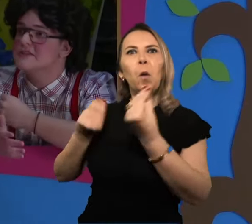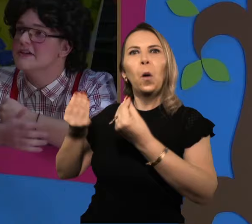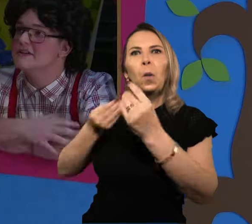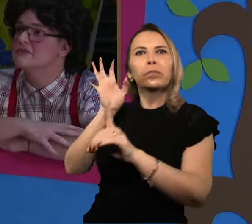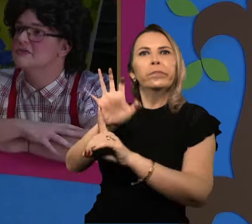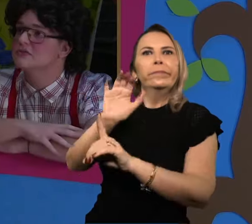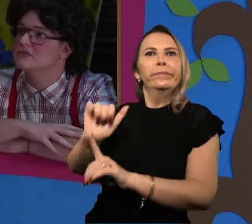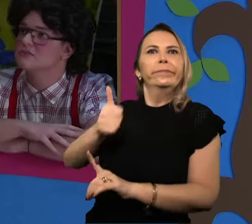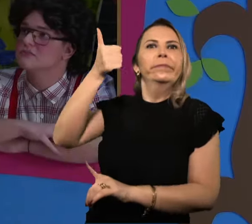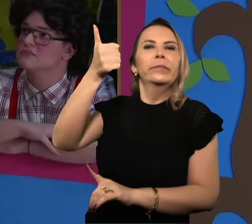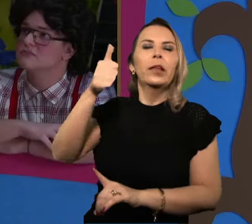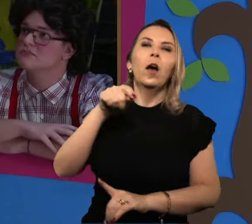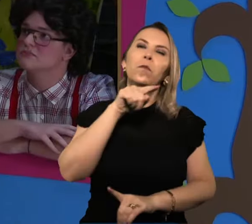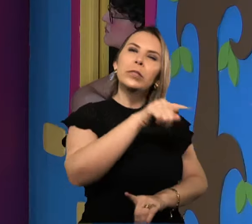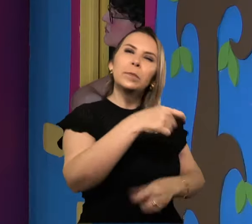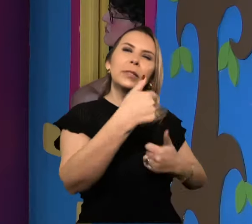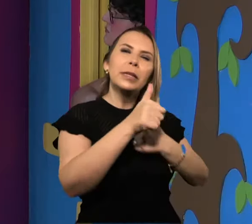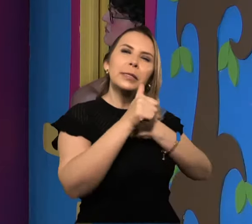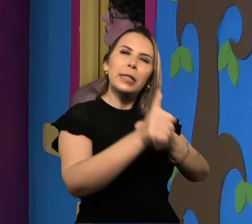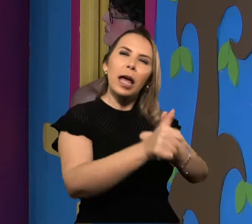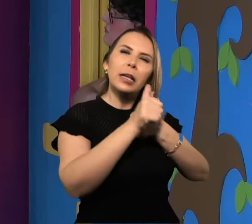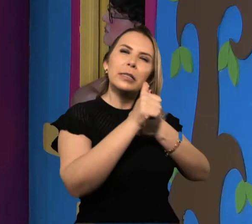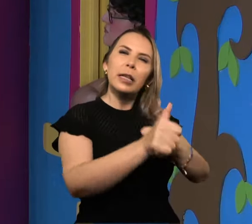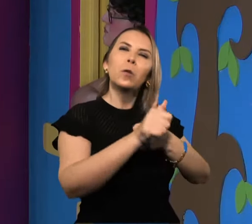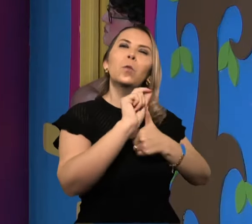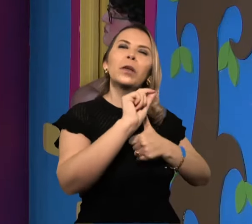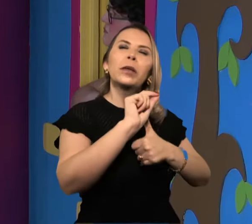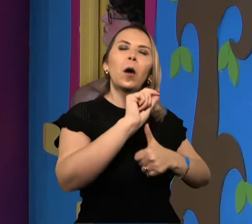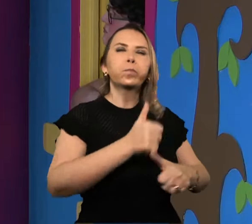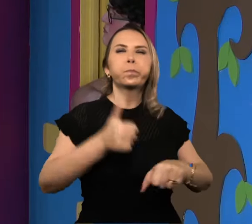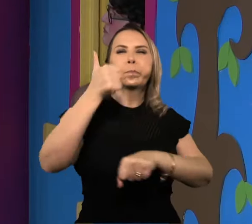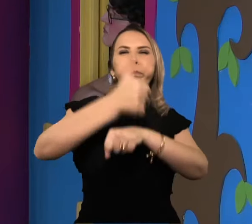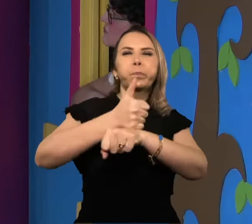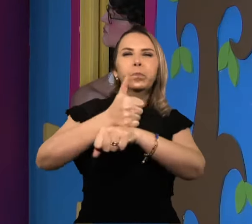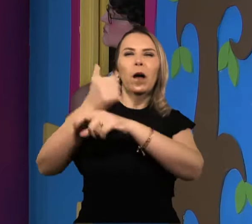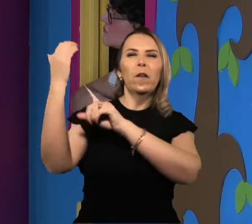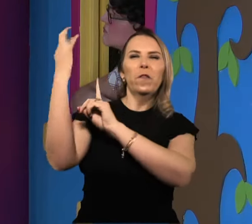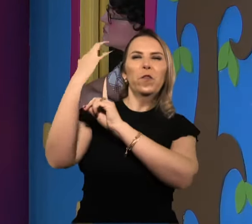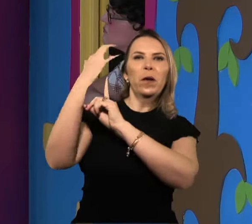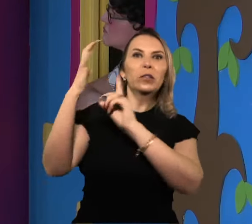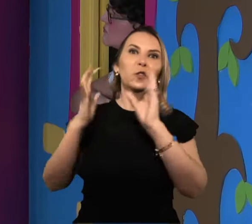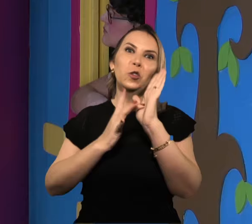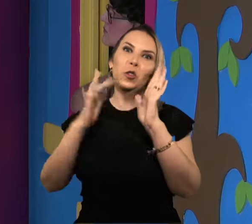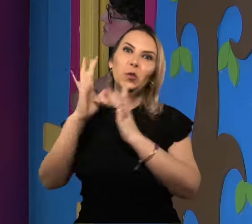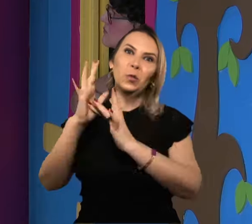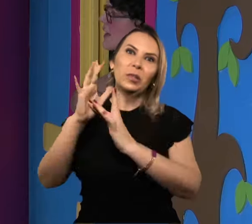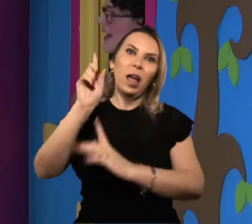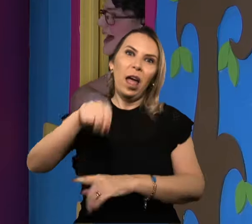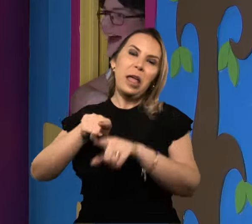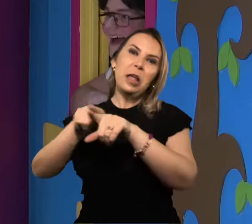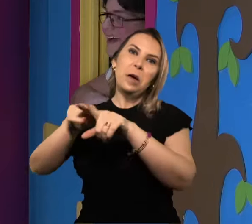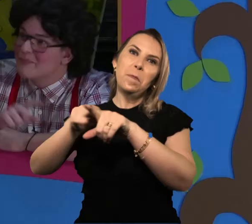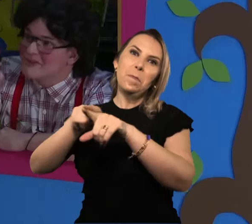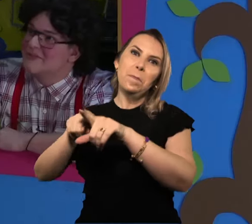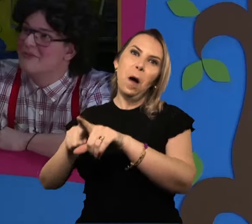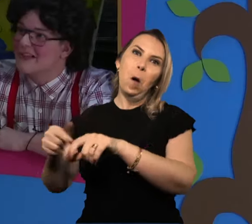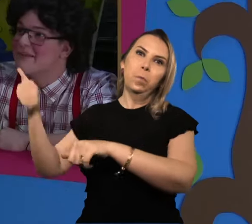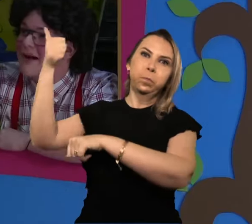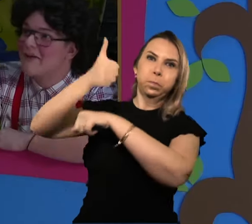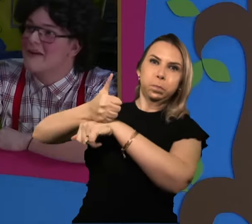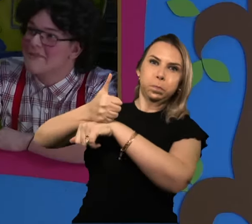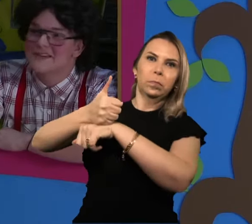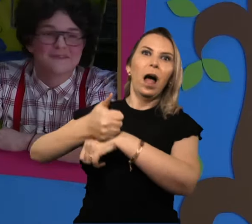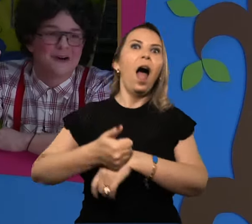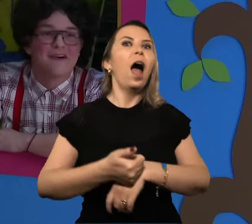como eu vou fazer isso? É só você seguir os passos do nosso maior influencer, que é Jesus, o nosso irmão. Ah, pois eu vou